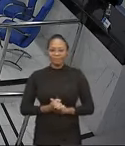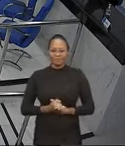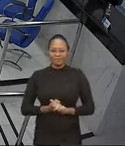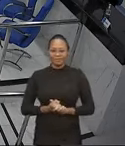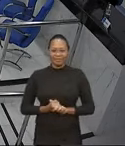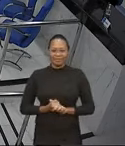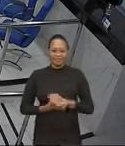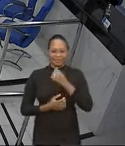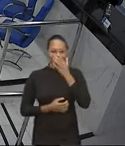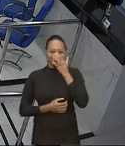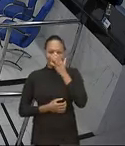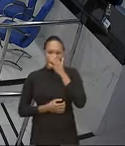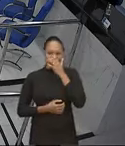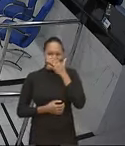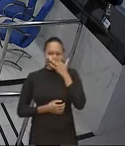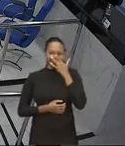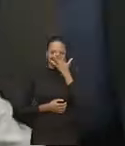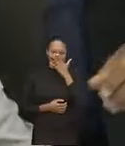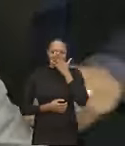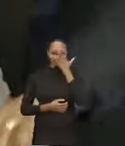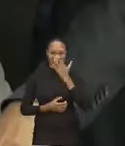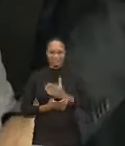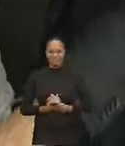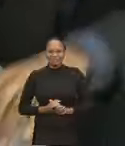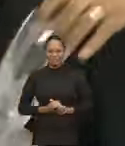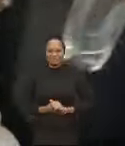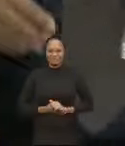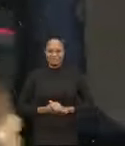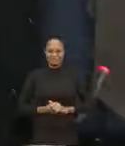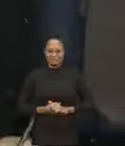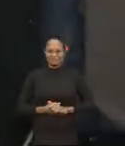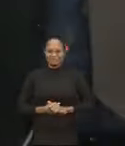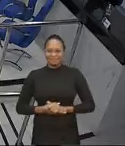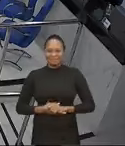O senhor vereador Dentinho, tem um minuto e meio.